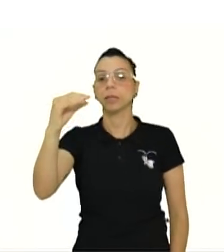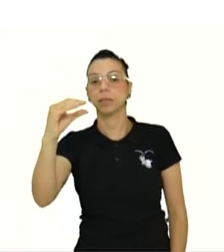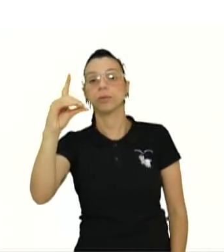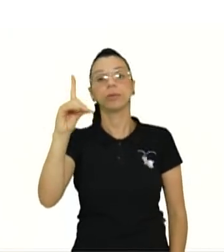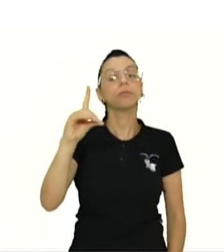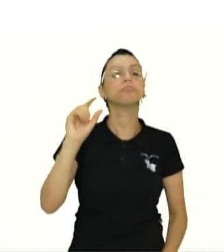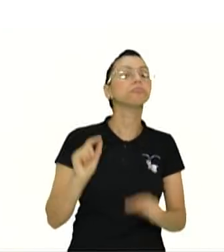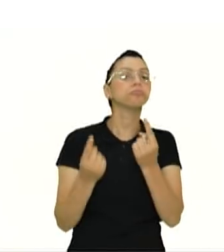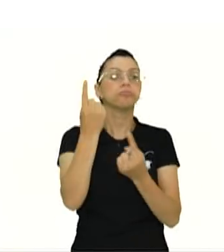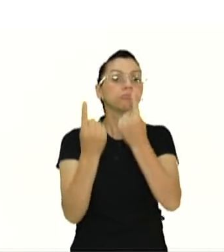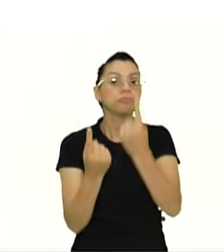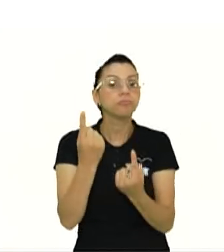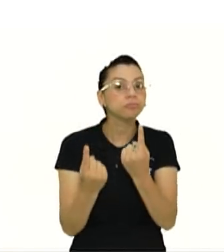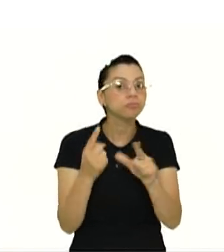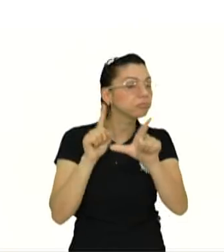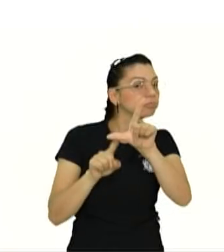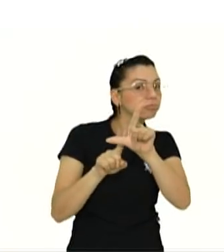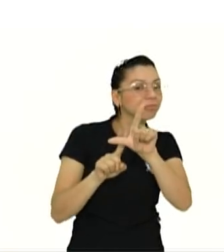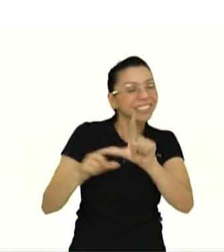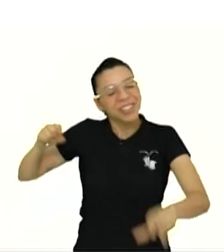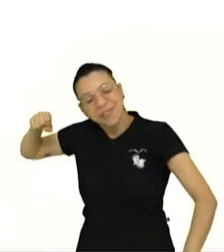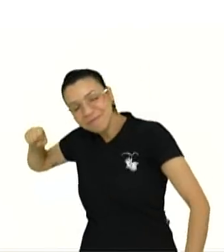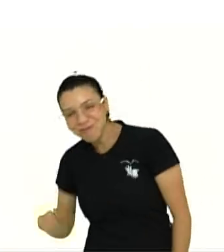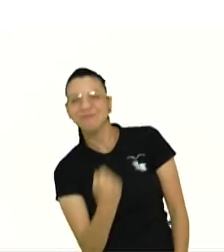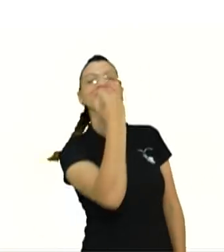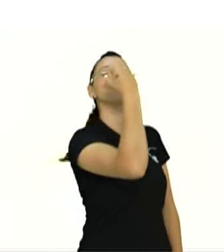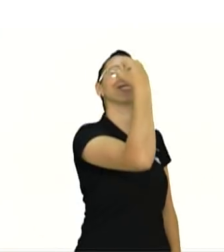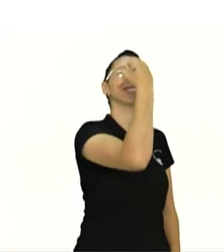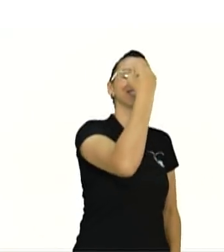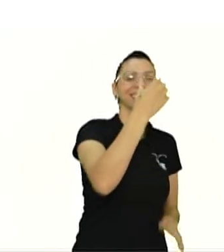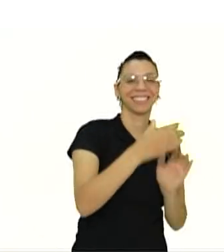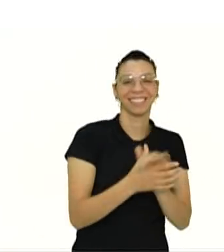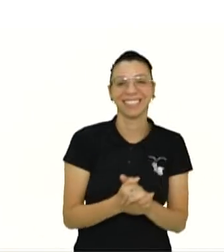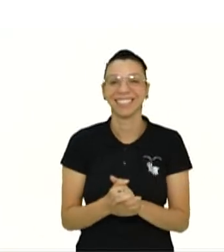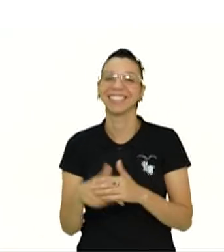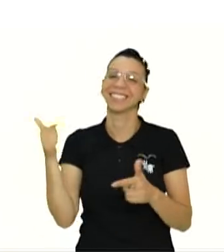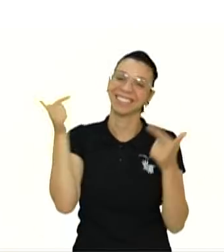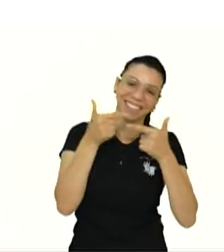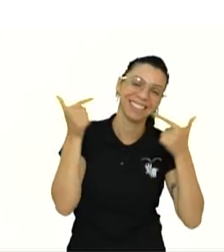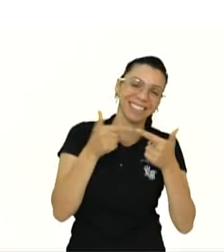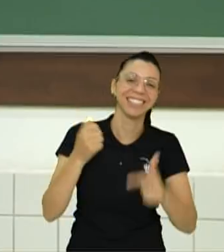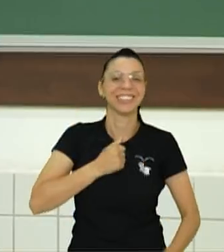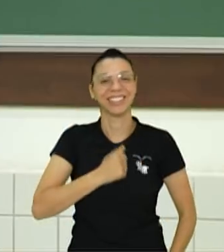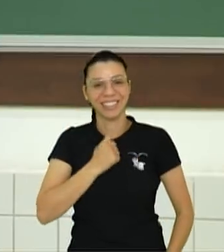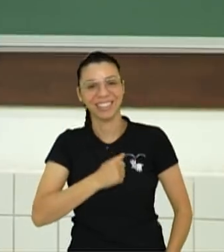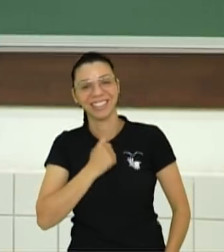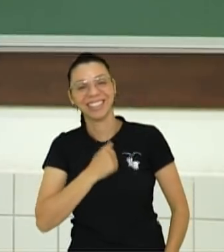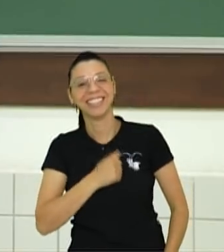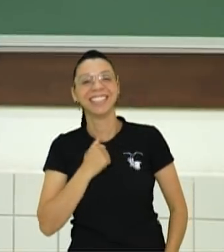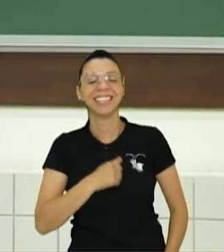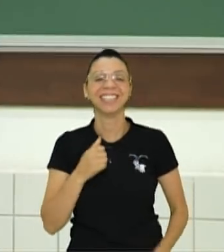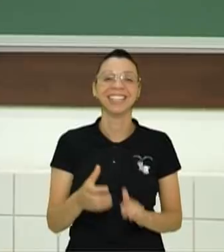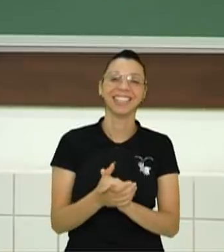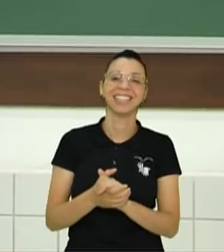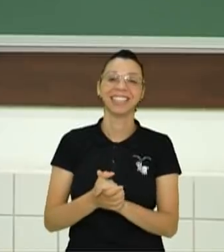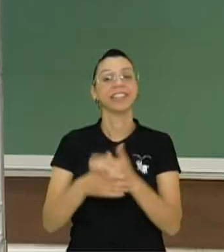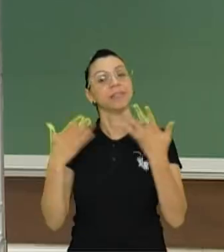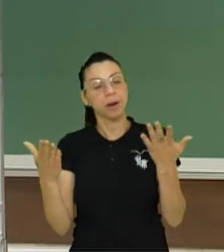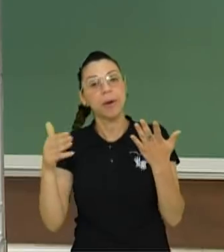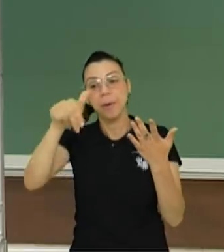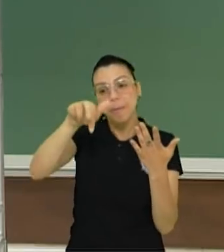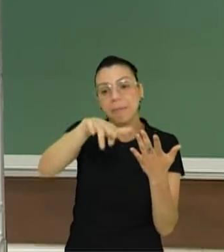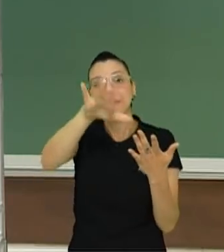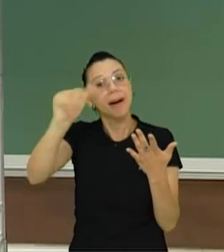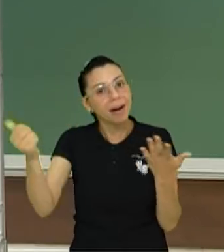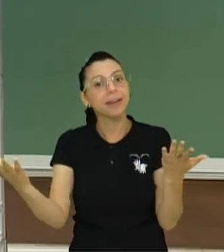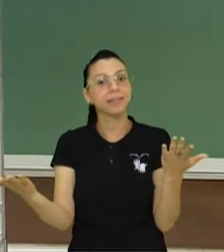D? Letra? Muito bem! Gostei dela. Mandaram super bem. Foi o Mário. Vocês me erram